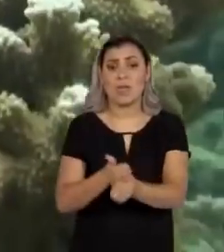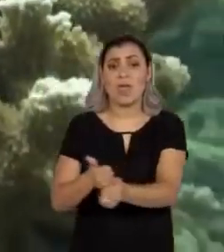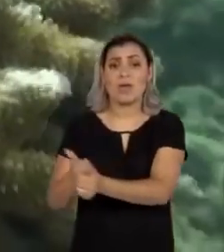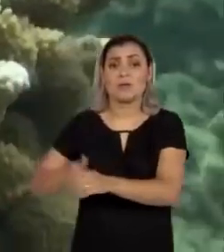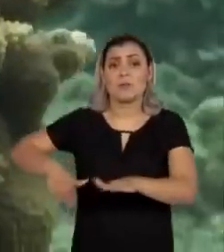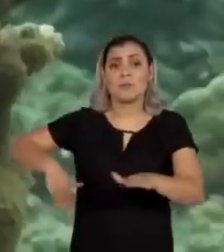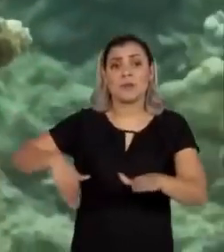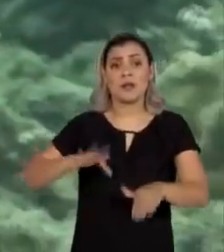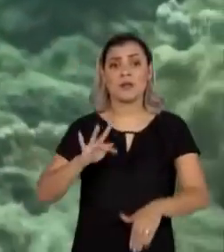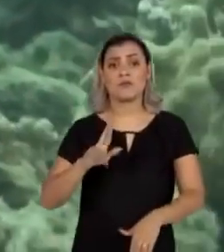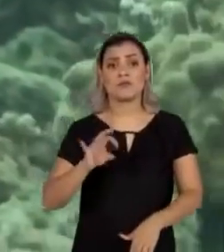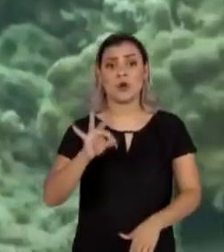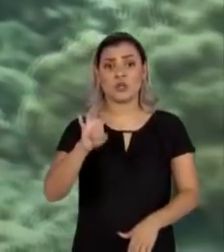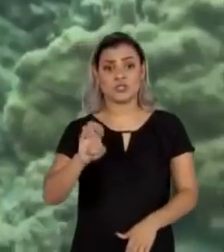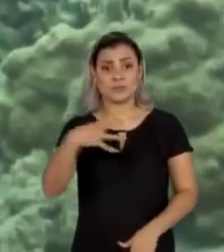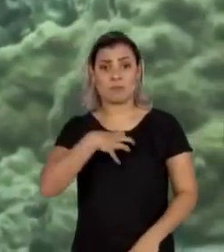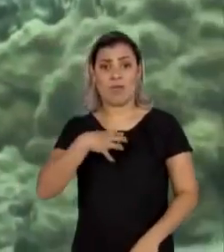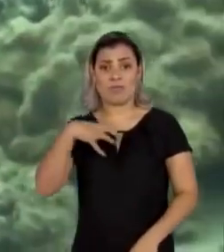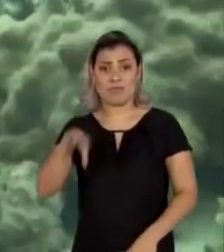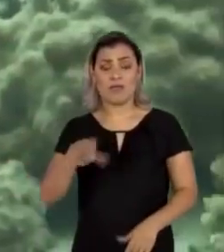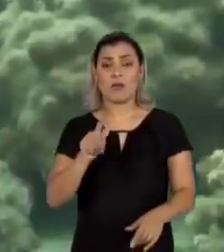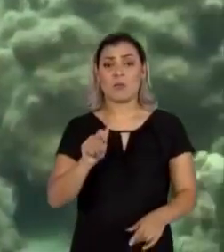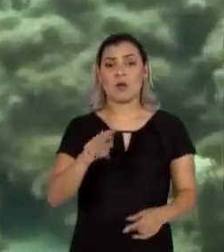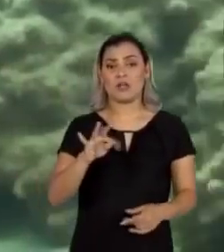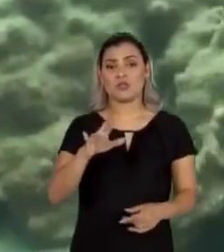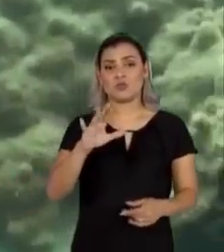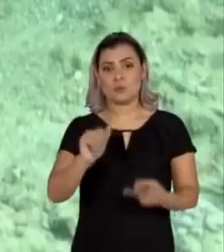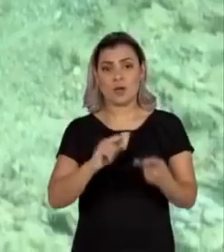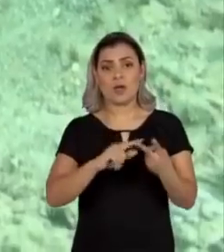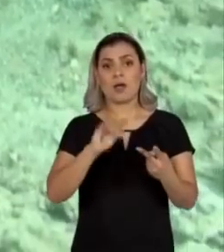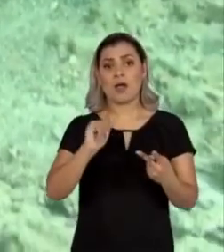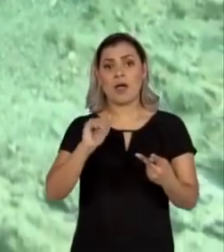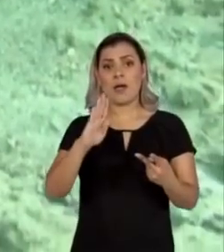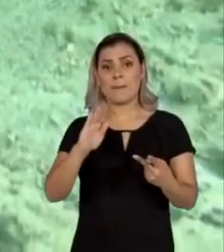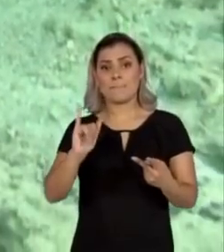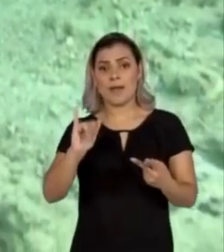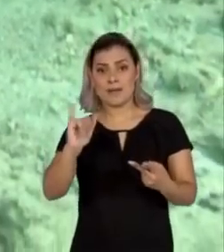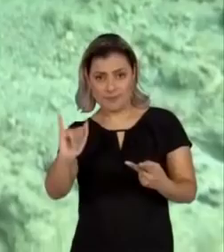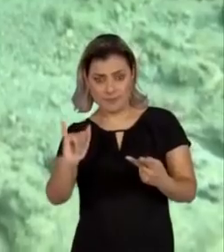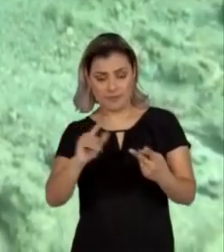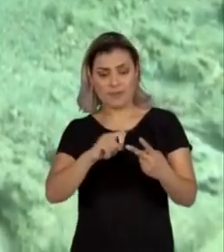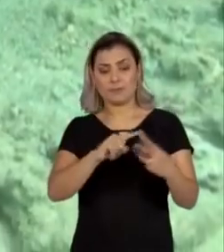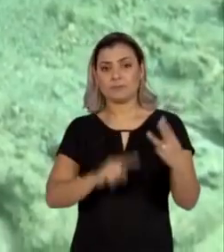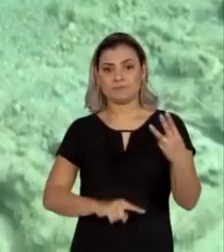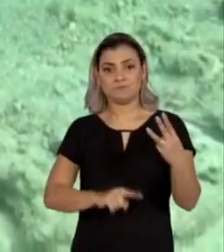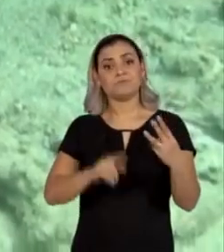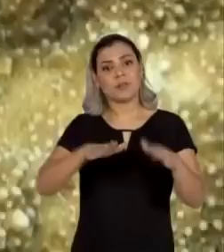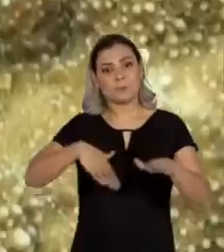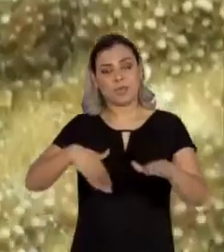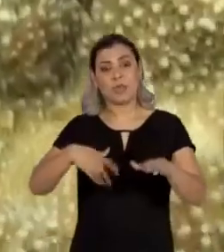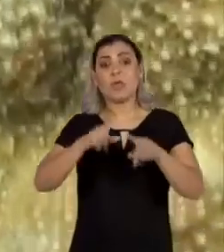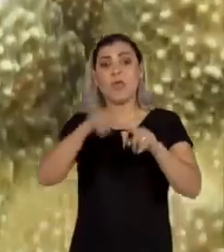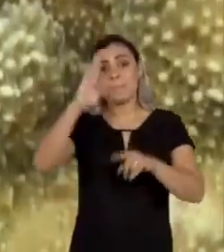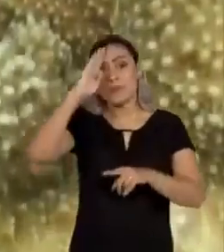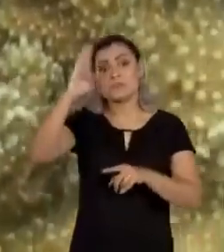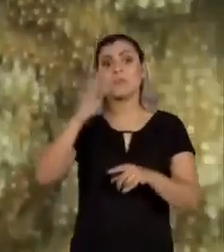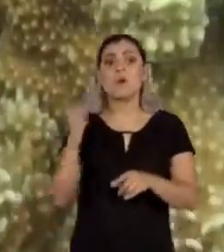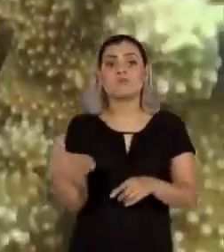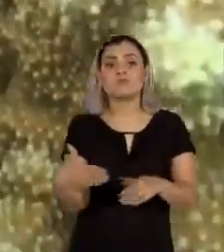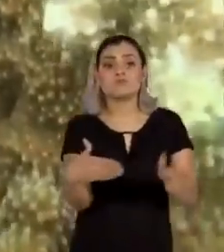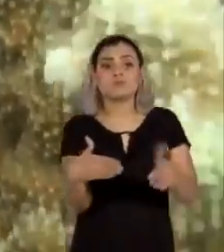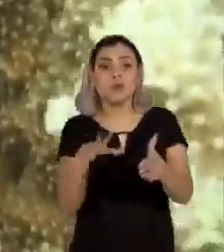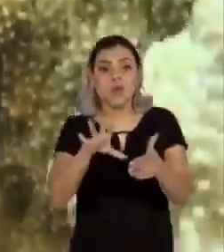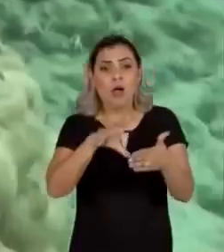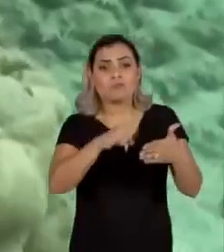Praia do Forte, Itacimirim, Guarajuba e Abaí. Os corais são estruturas fundamentais para a procriação e alimentação da vida